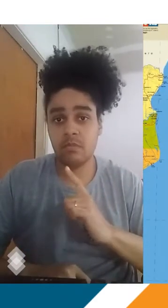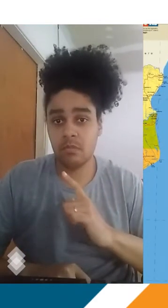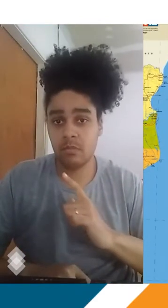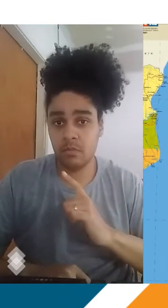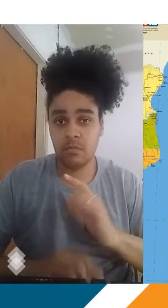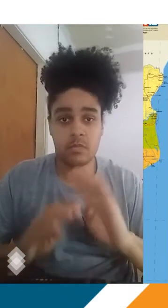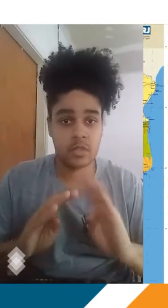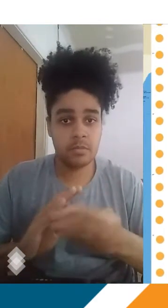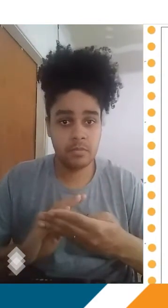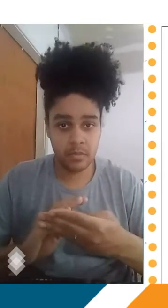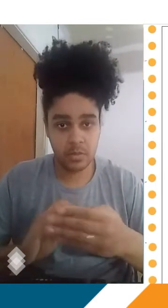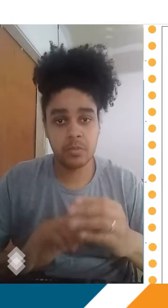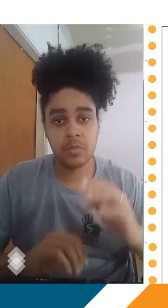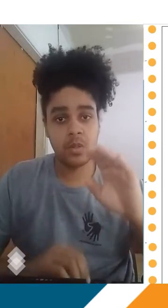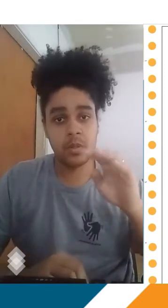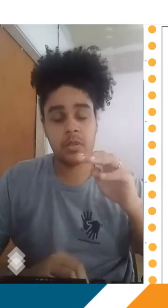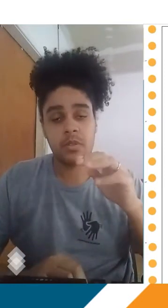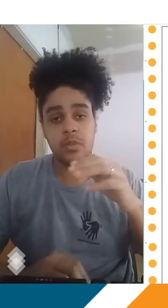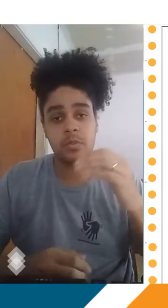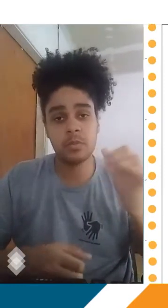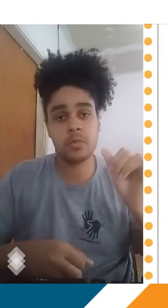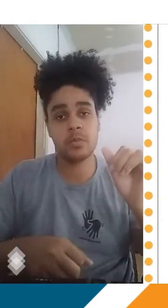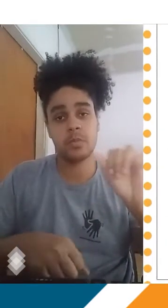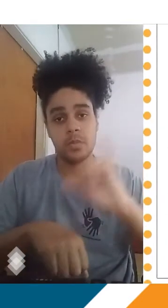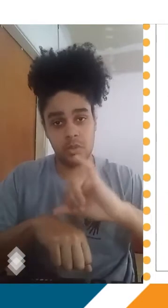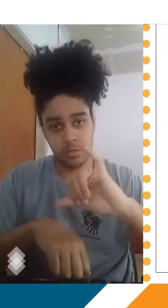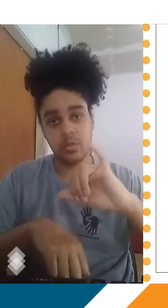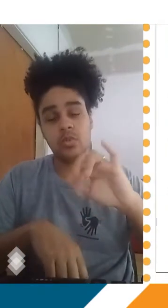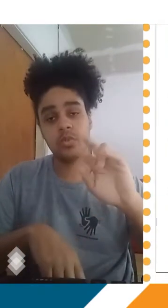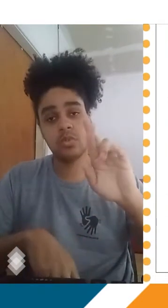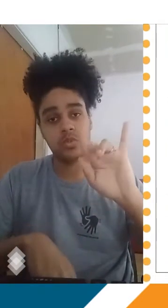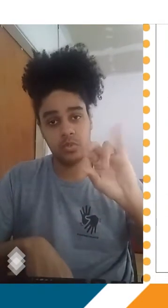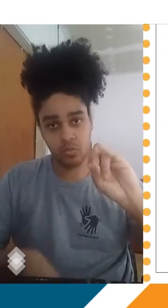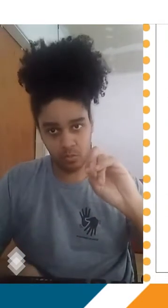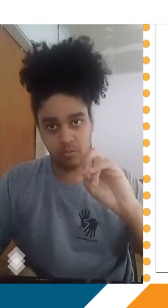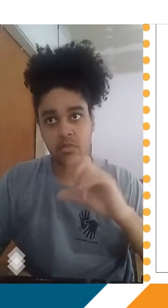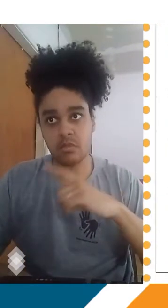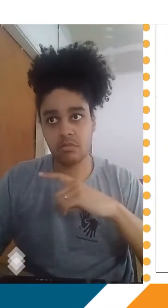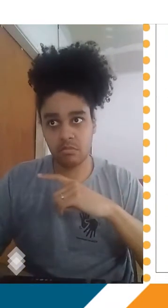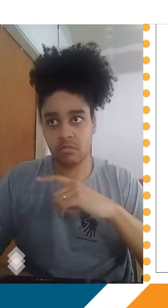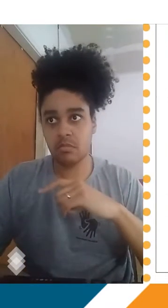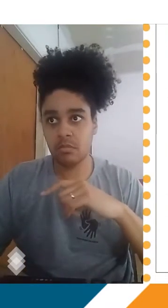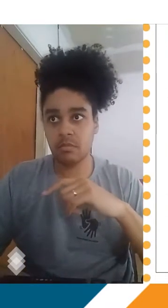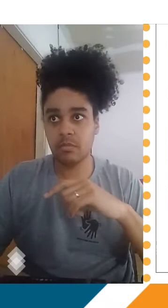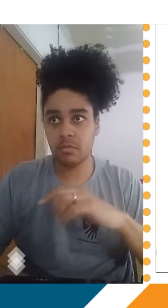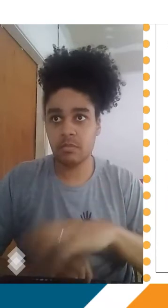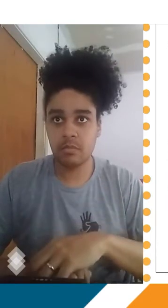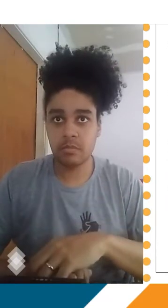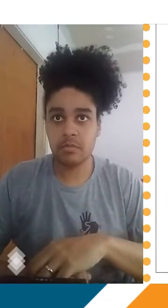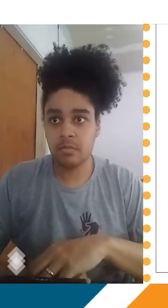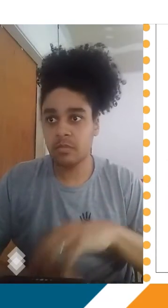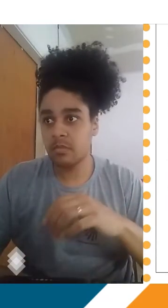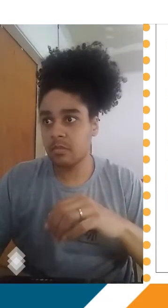E aqui temos os bairros do município do Rio de Janeiro. Ao todo são 162 bairros, segundo o Instituto